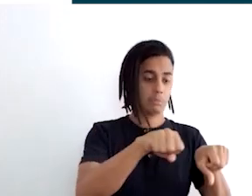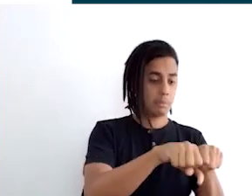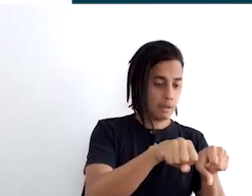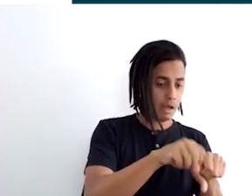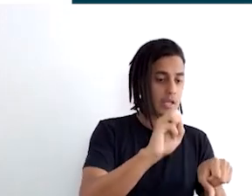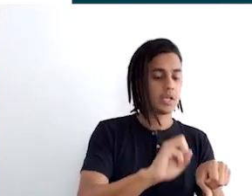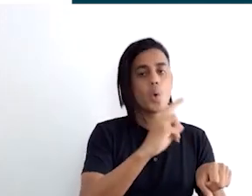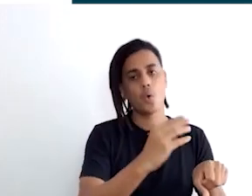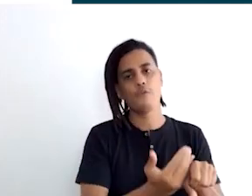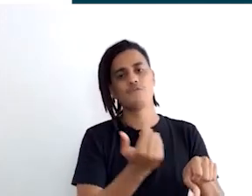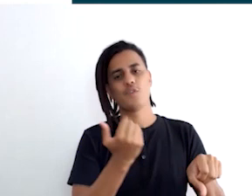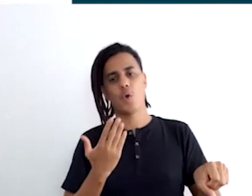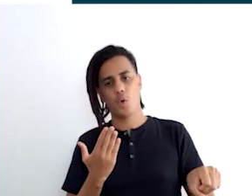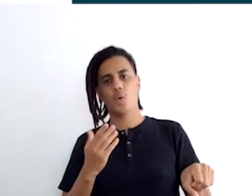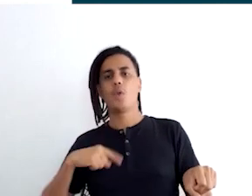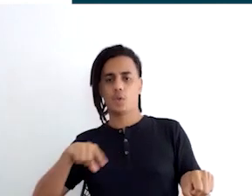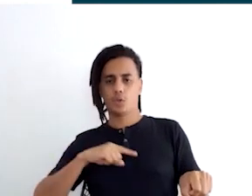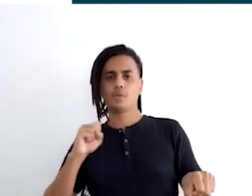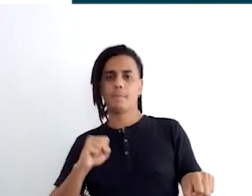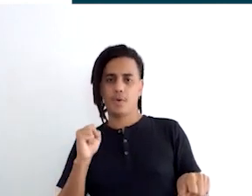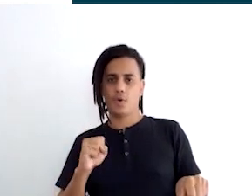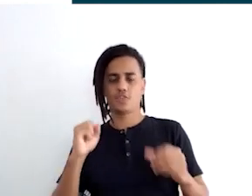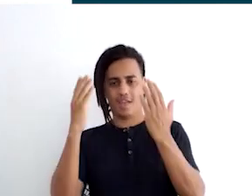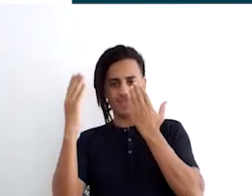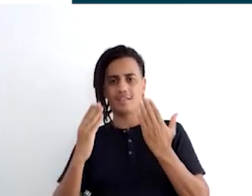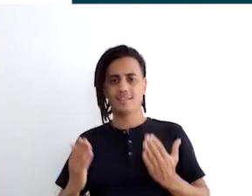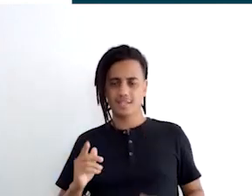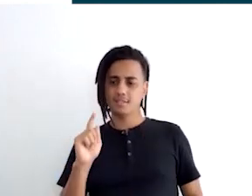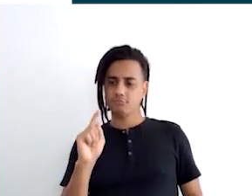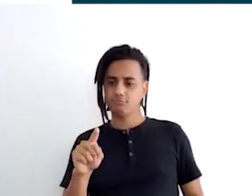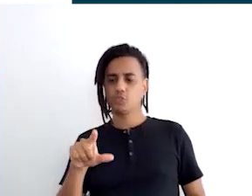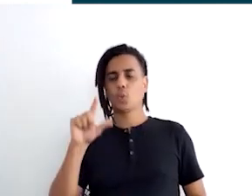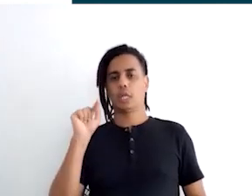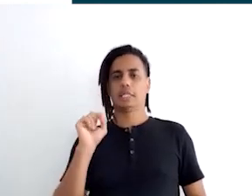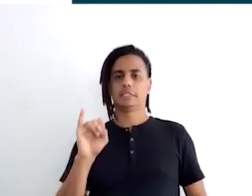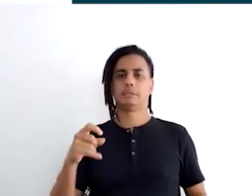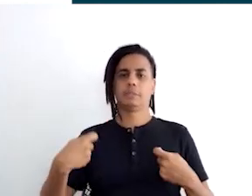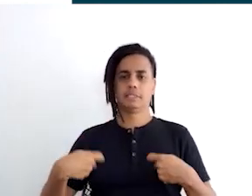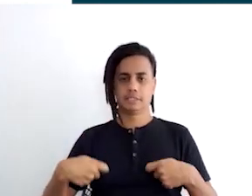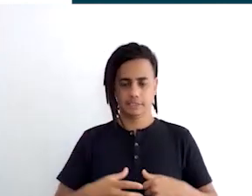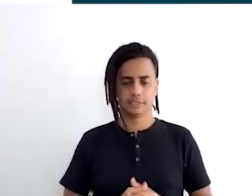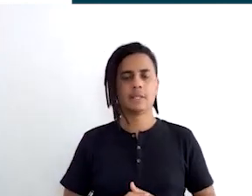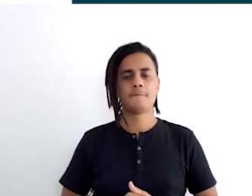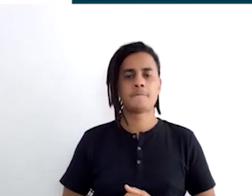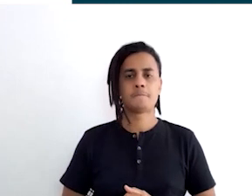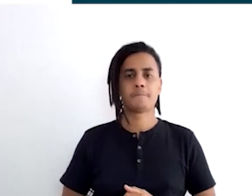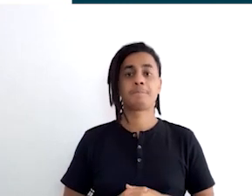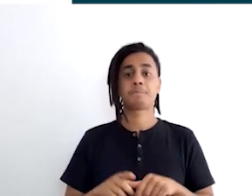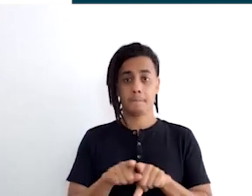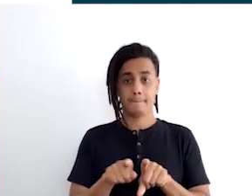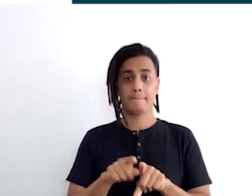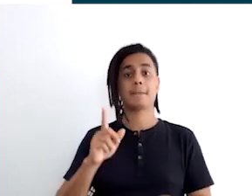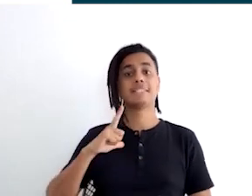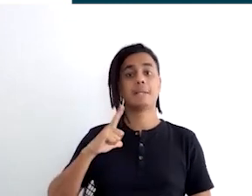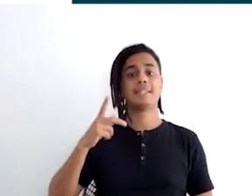maneira que a gente pode acionar, né, os nossos analistas podem acionar quando necessário, e também passamos por auditorias